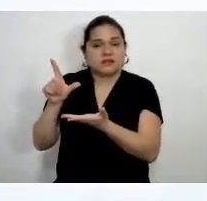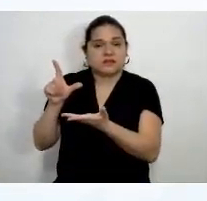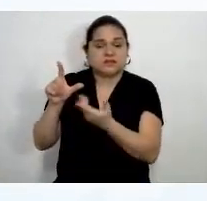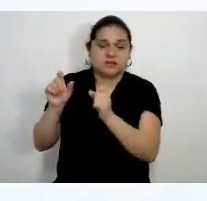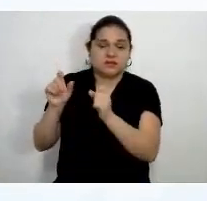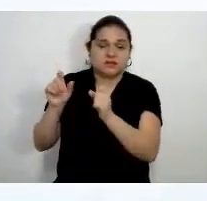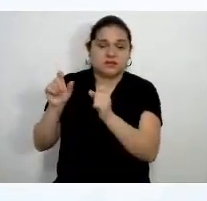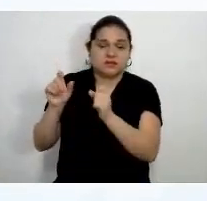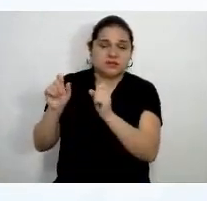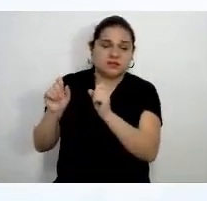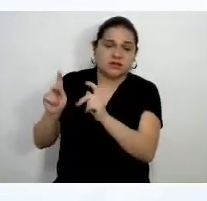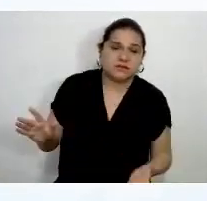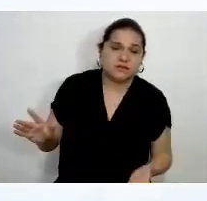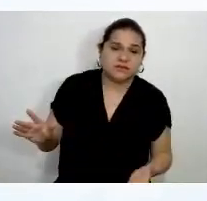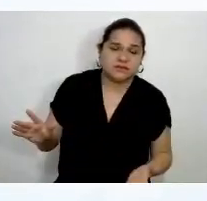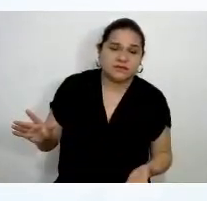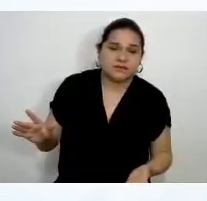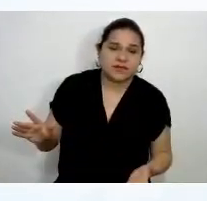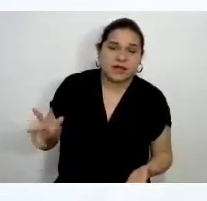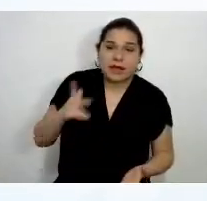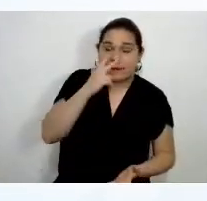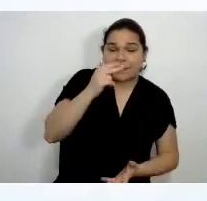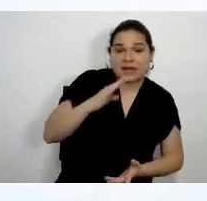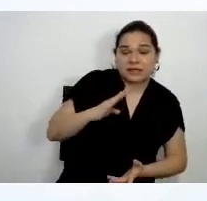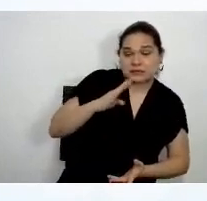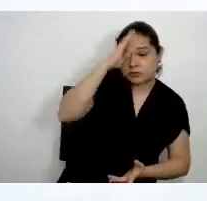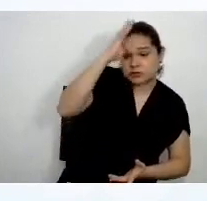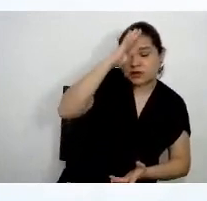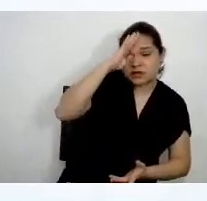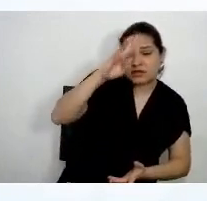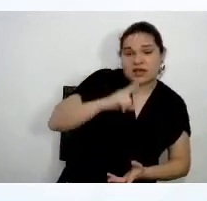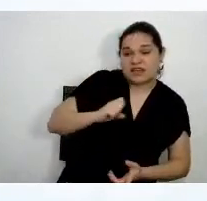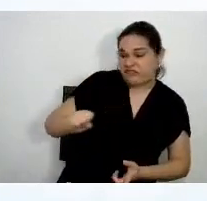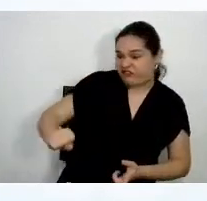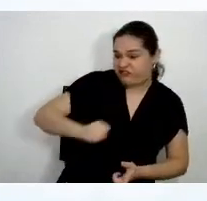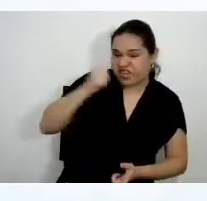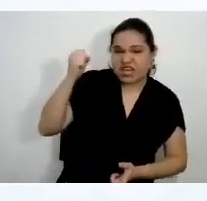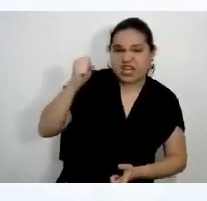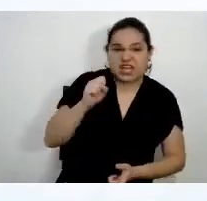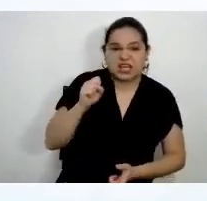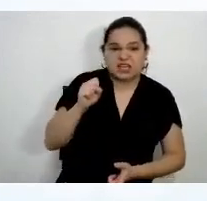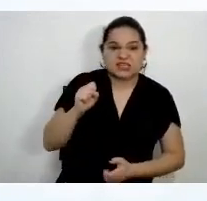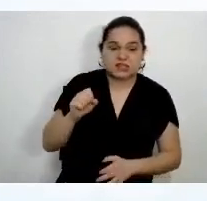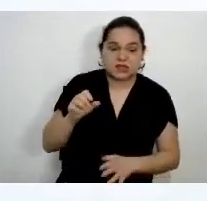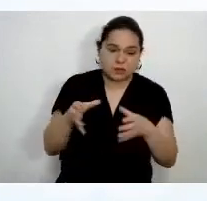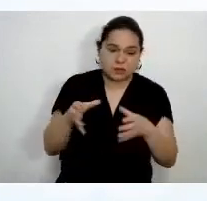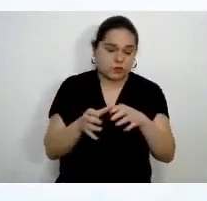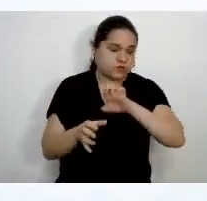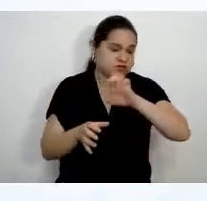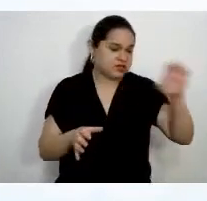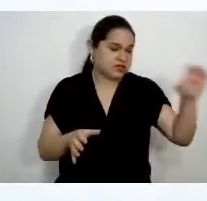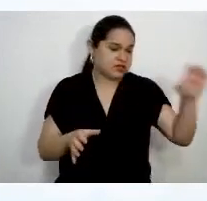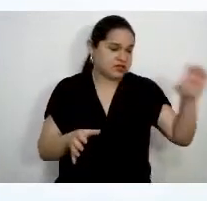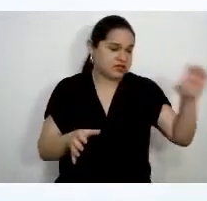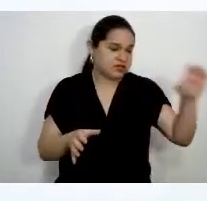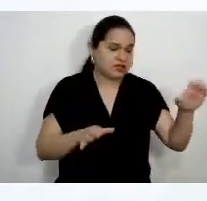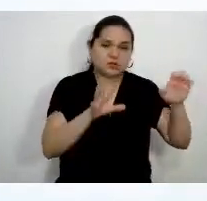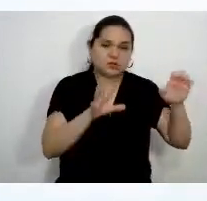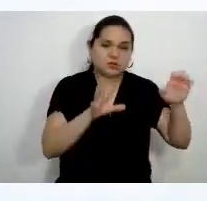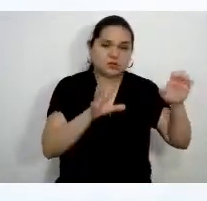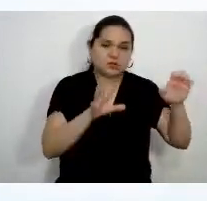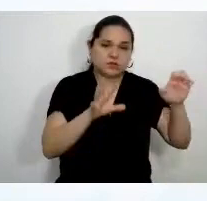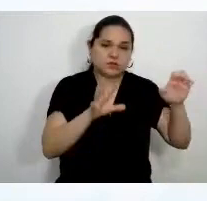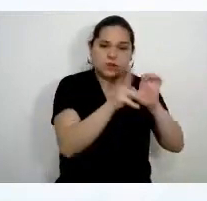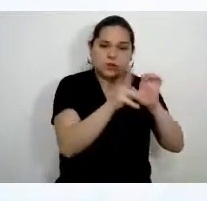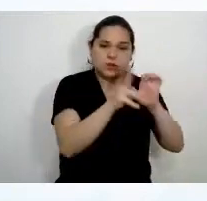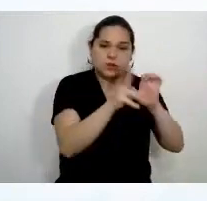ali para se vingar da esquerda, se vingar da corrupção que houve. Tudo bem,